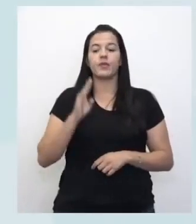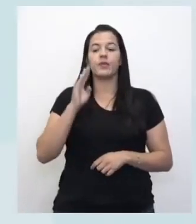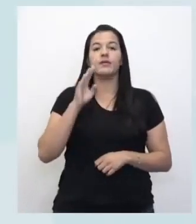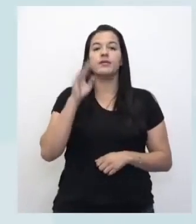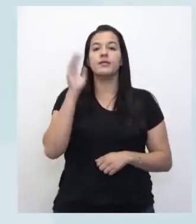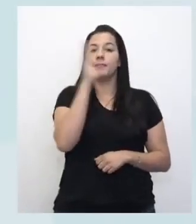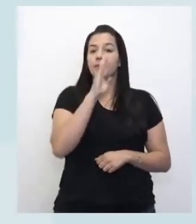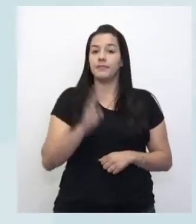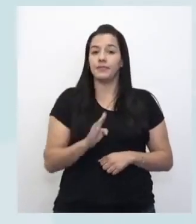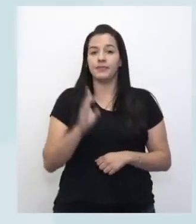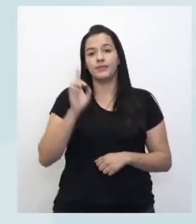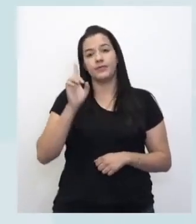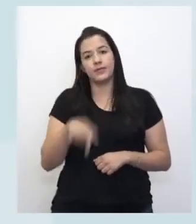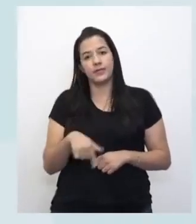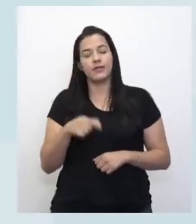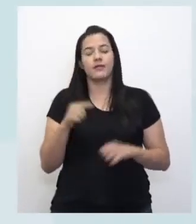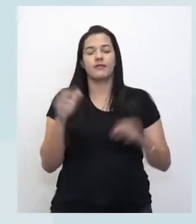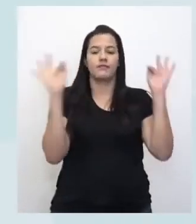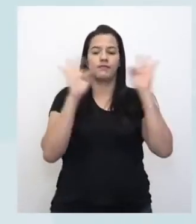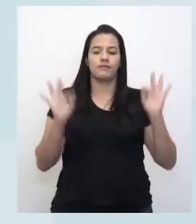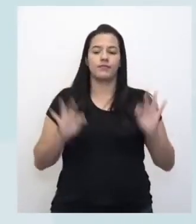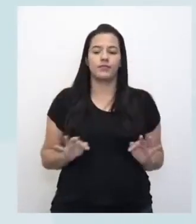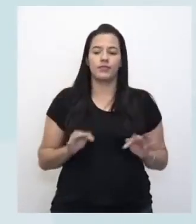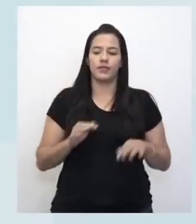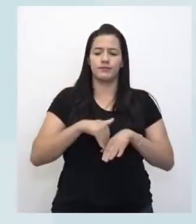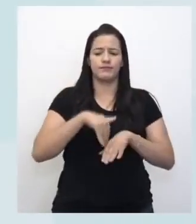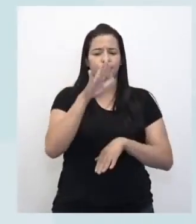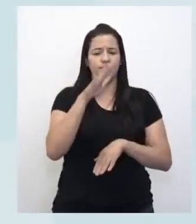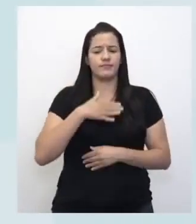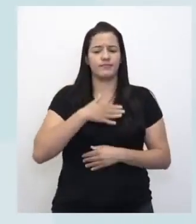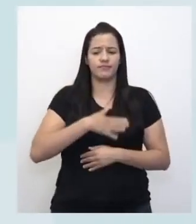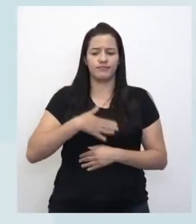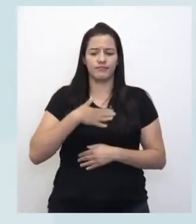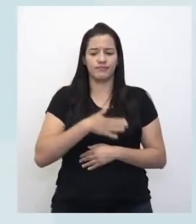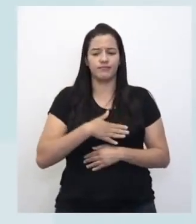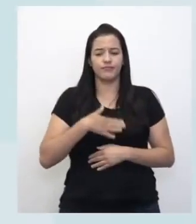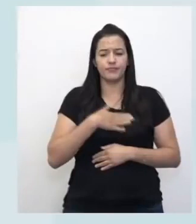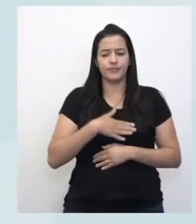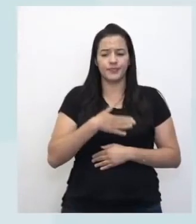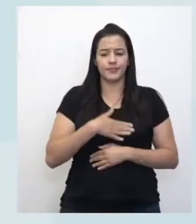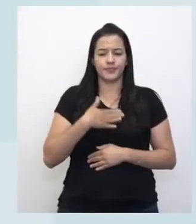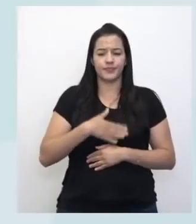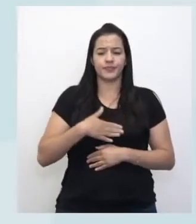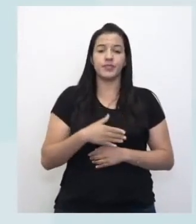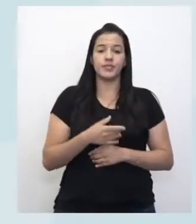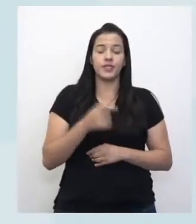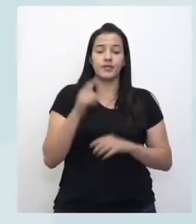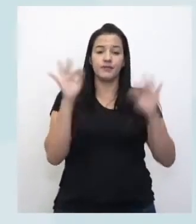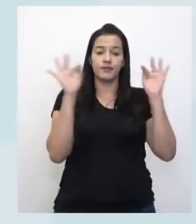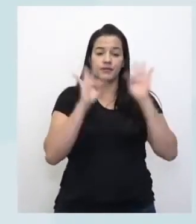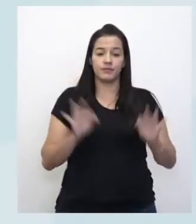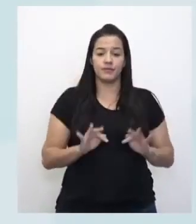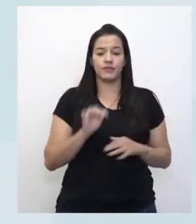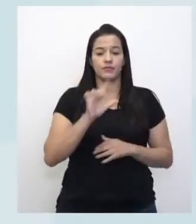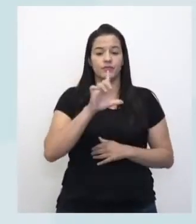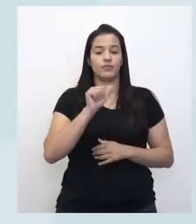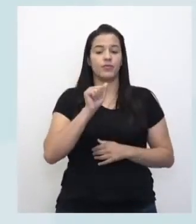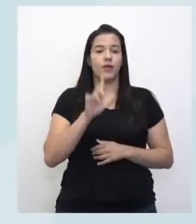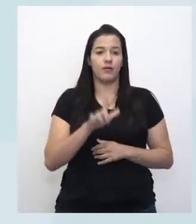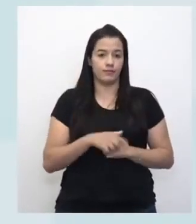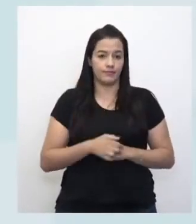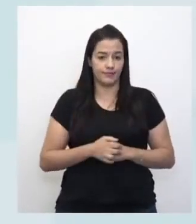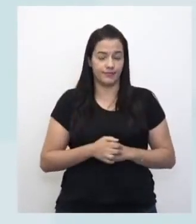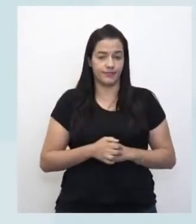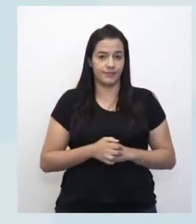a felicidade é a mais prazer. Olha só, Portugal, Brasil. Saudade no K dele, felicidade no lá, que é onde nós estamos,